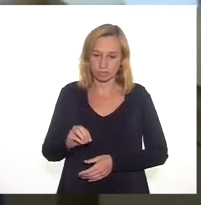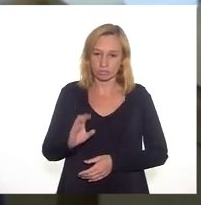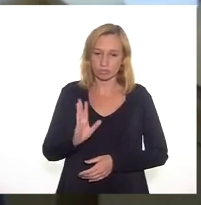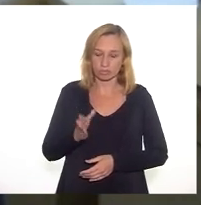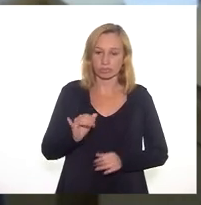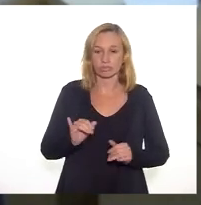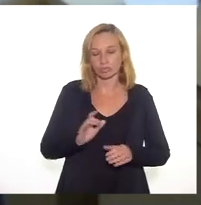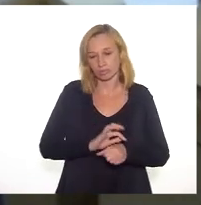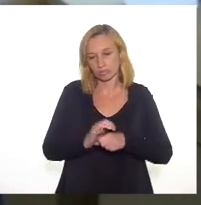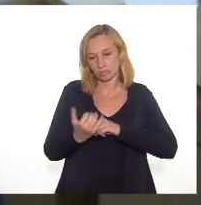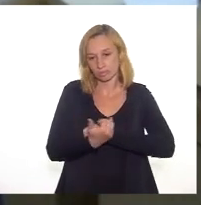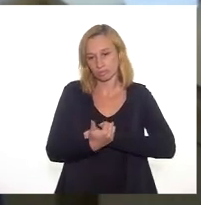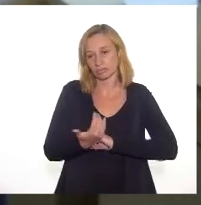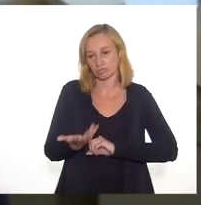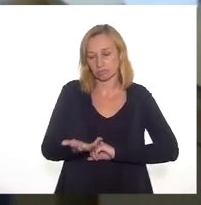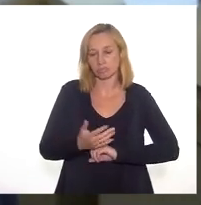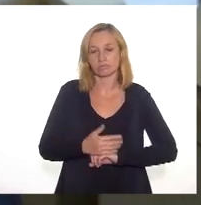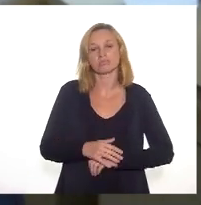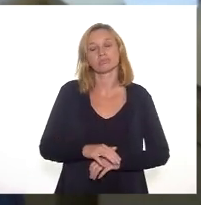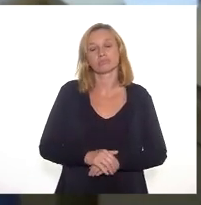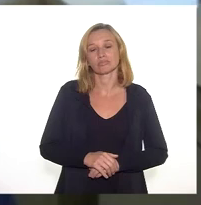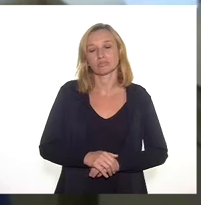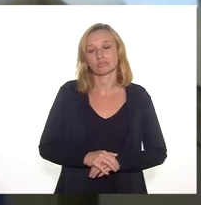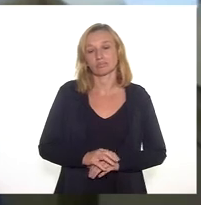de Covid e internado.